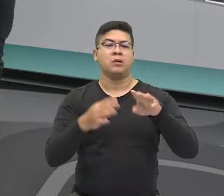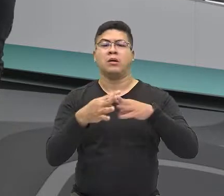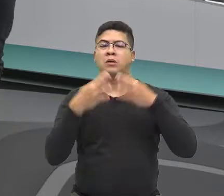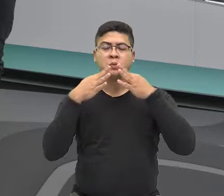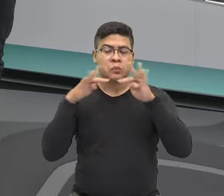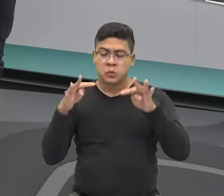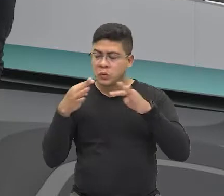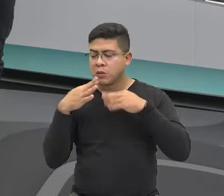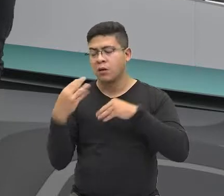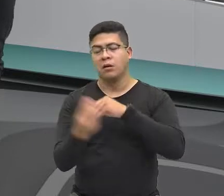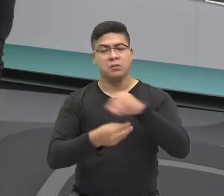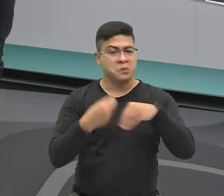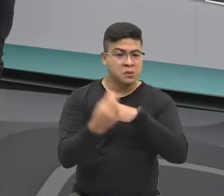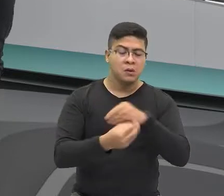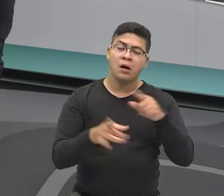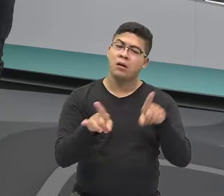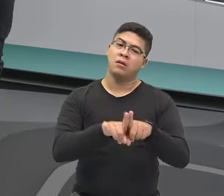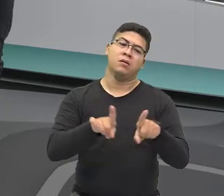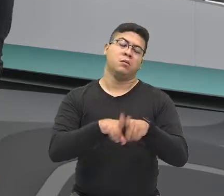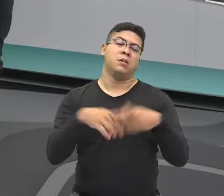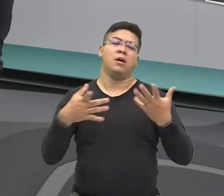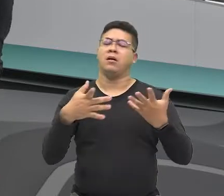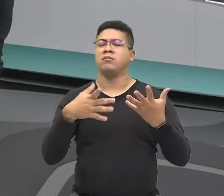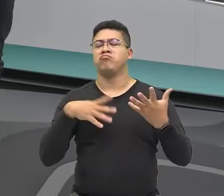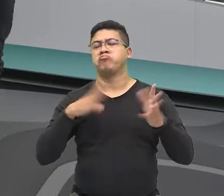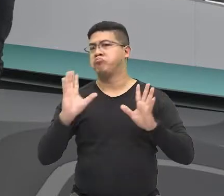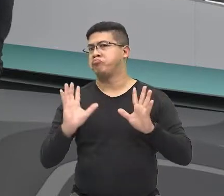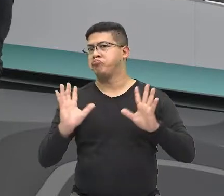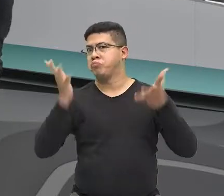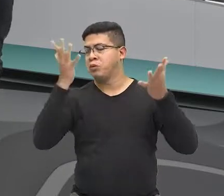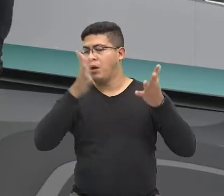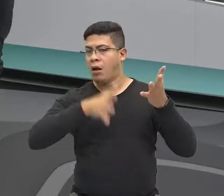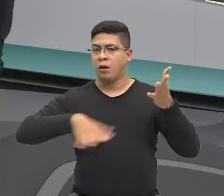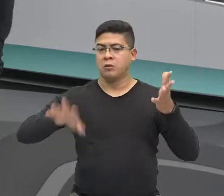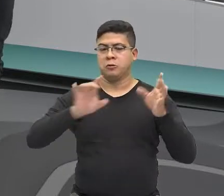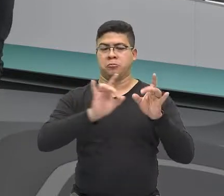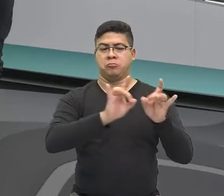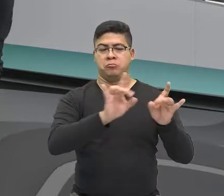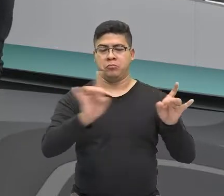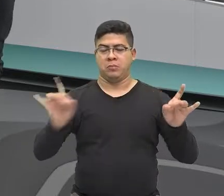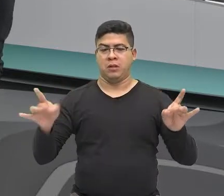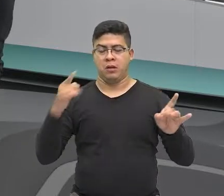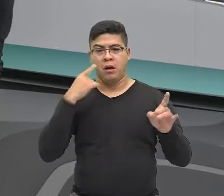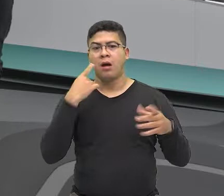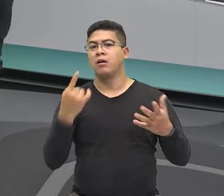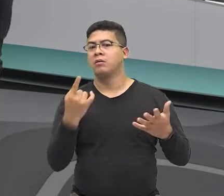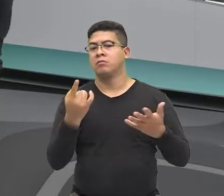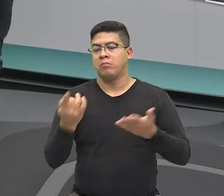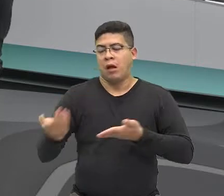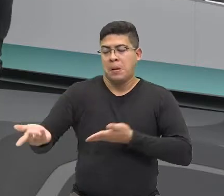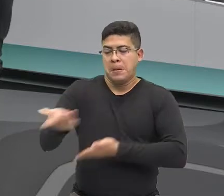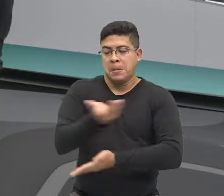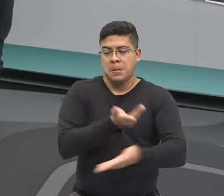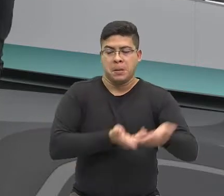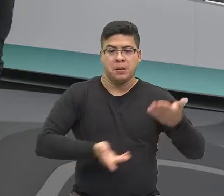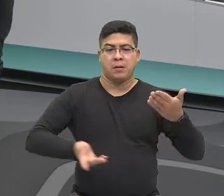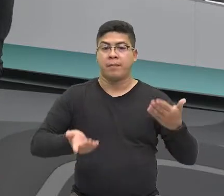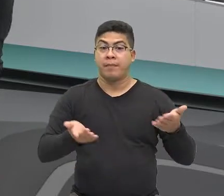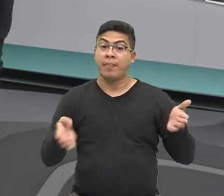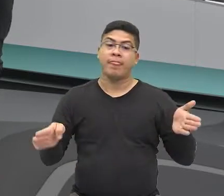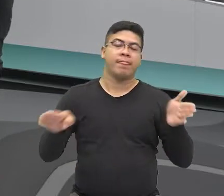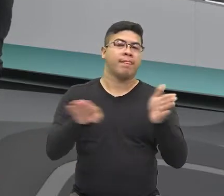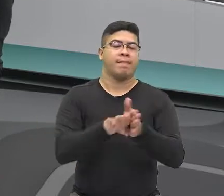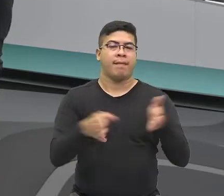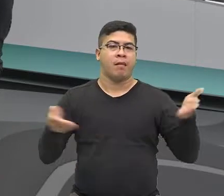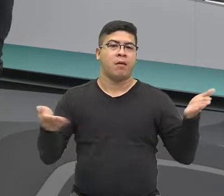naturalismo, vai ter ali situações diversas, né, nessa transição até o modernismo. O